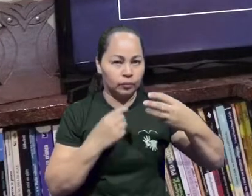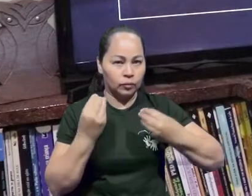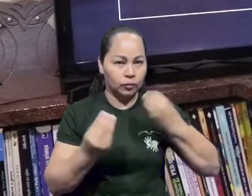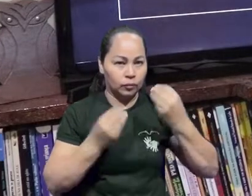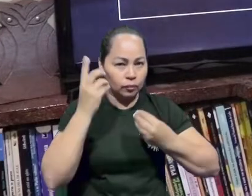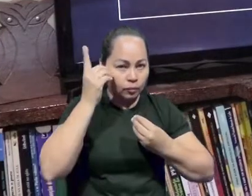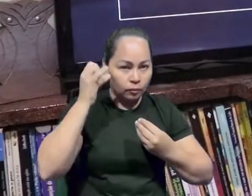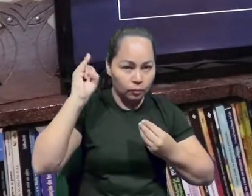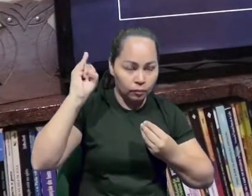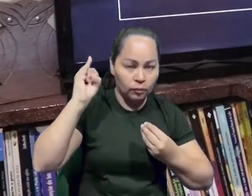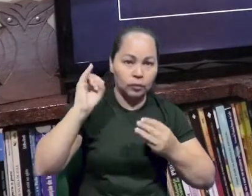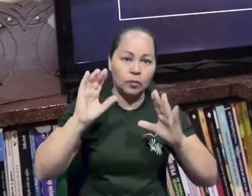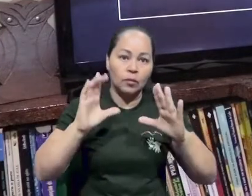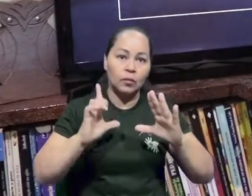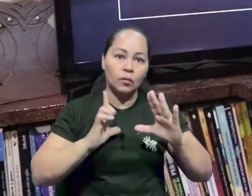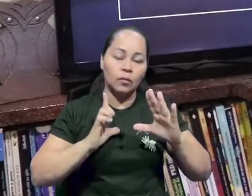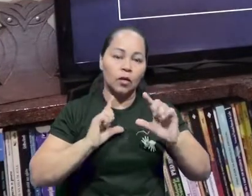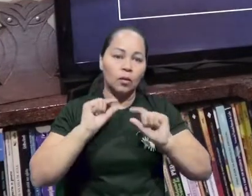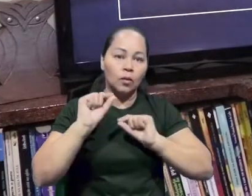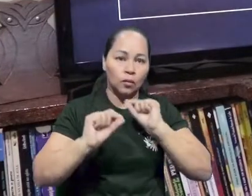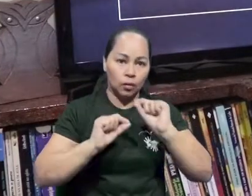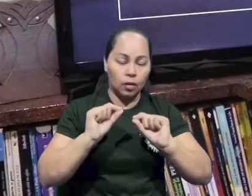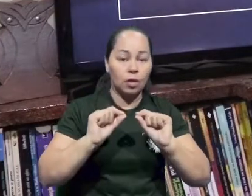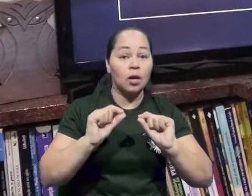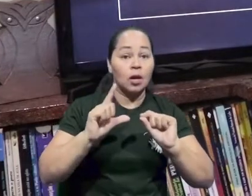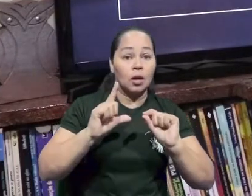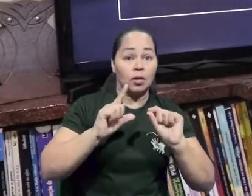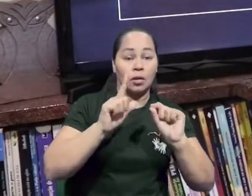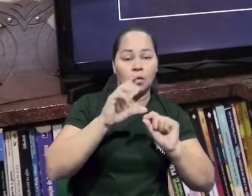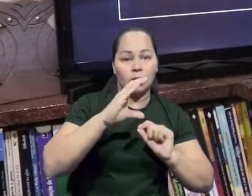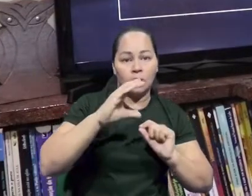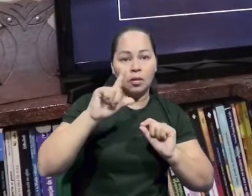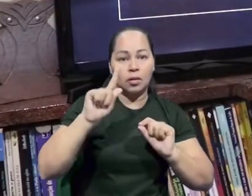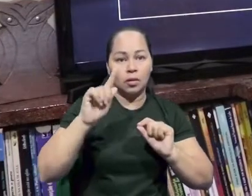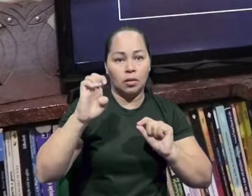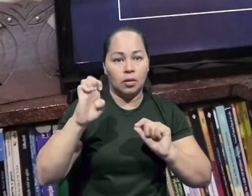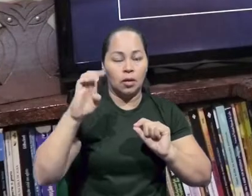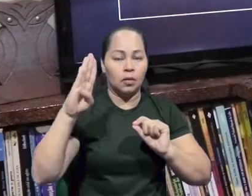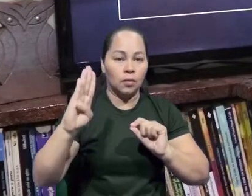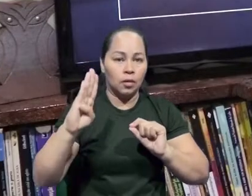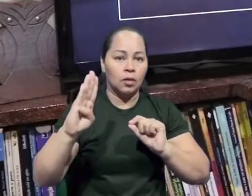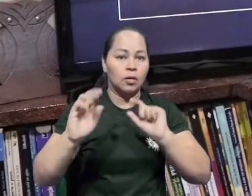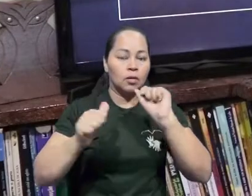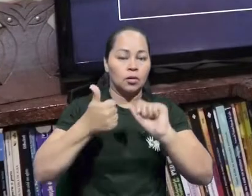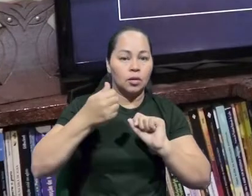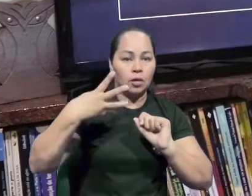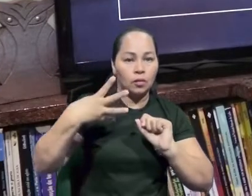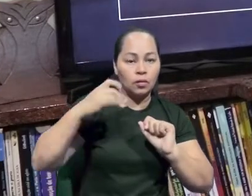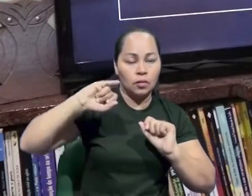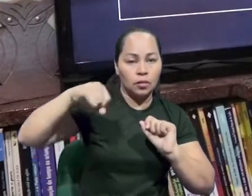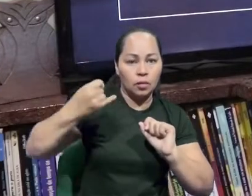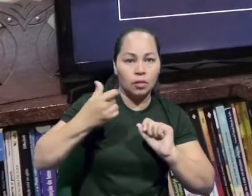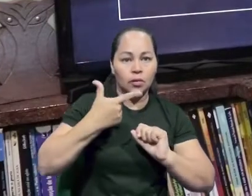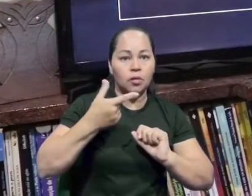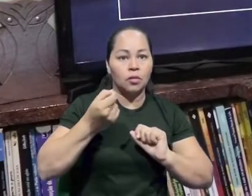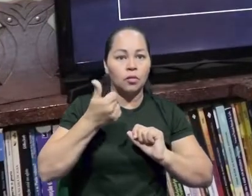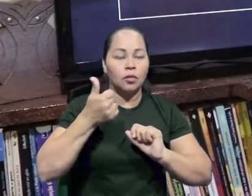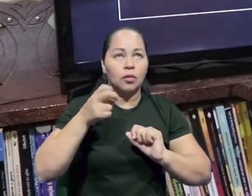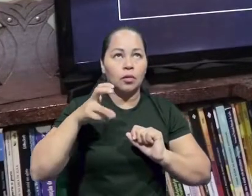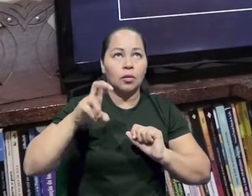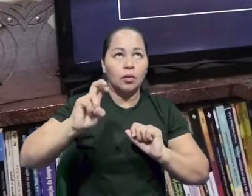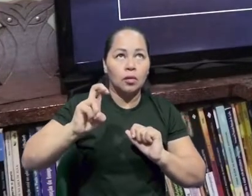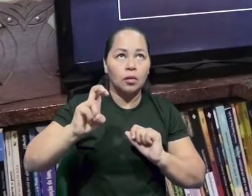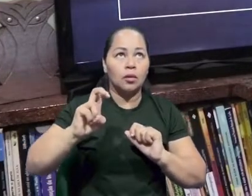A avaliação inicial é o anexo 1 da instrução de SEGEB de 14 de janeiro de 2015, tá? Eu tirei